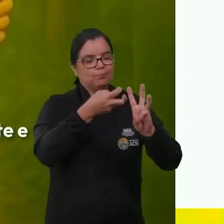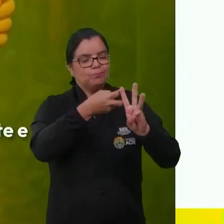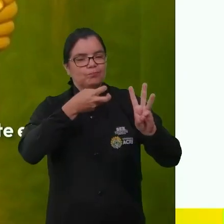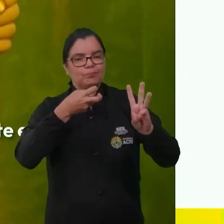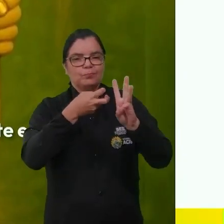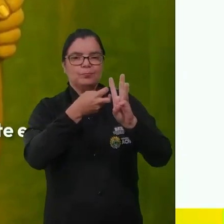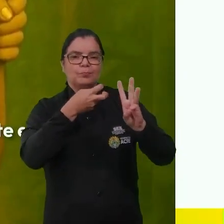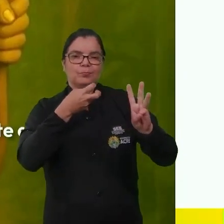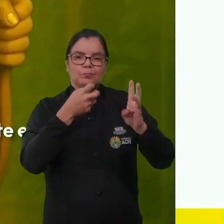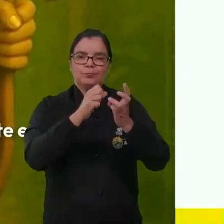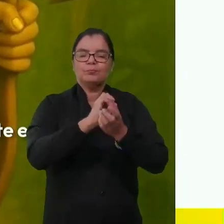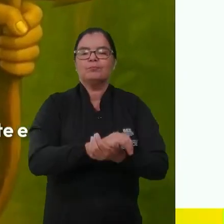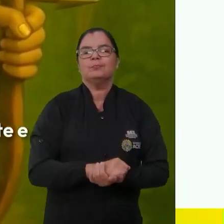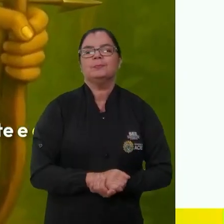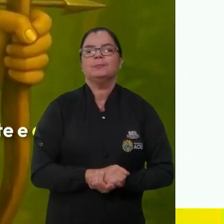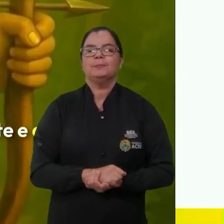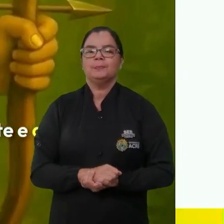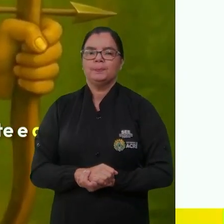mel,